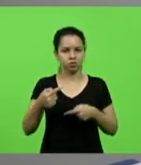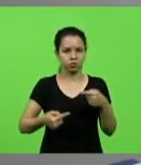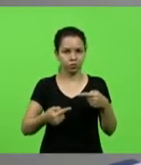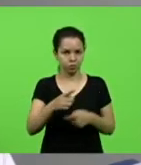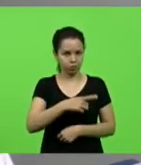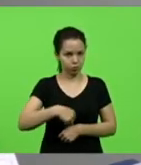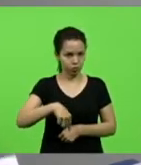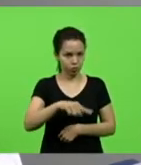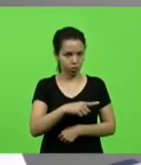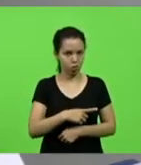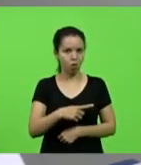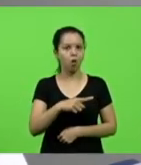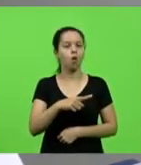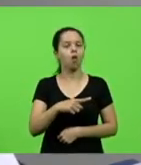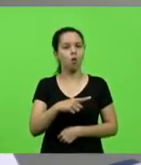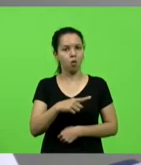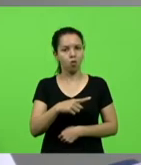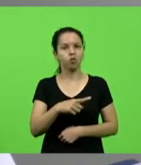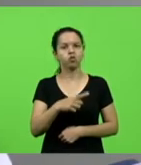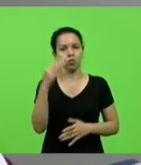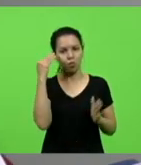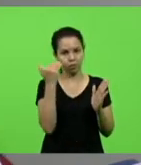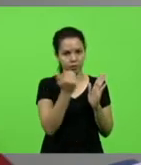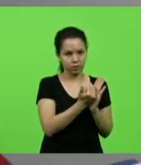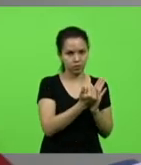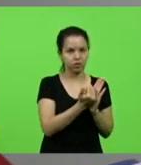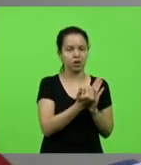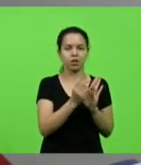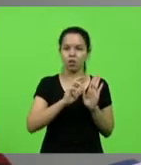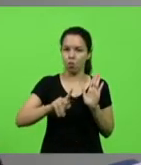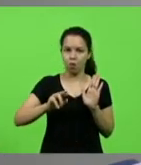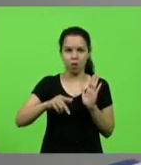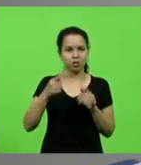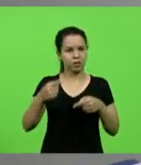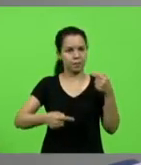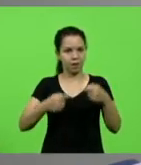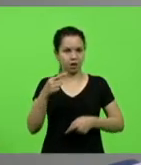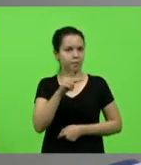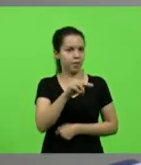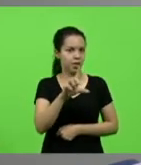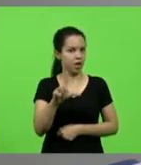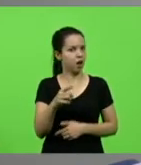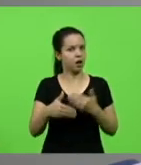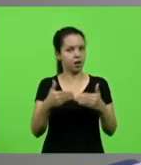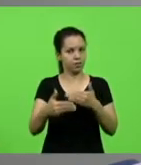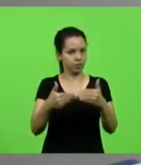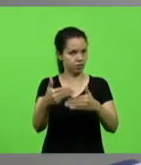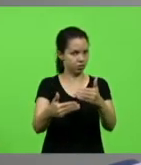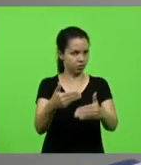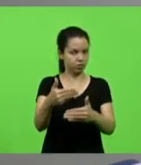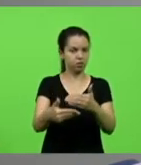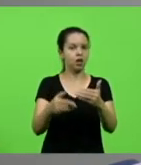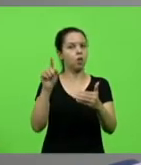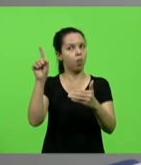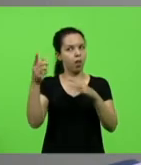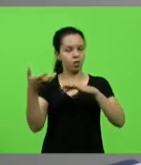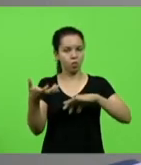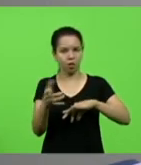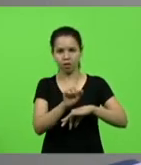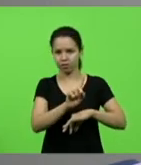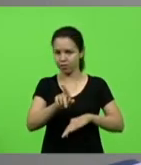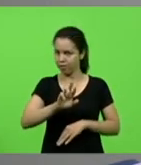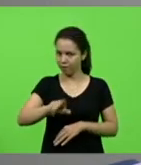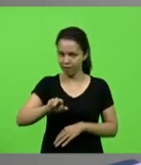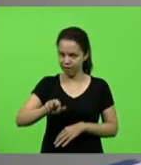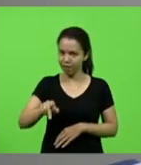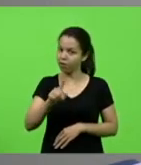vamos nos ater, como eu falei, não é ao debate dos PLs que estão tramitando no Congresso Nacional. Nós vamos